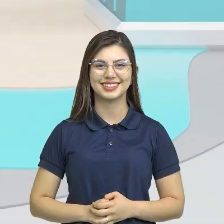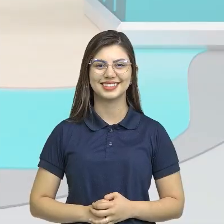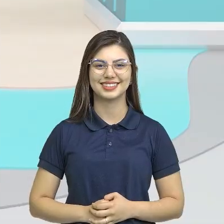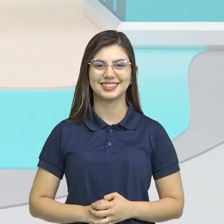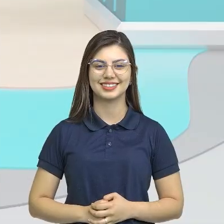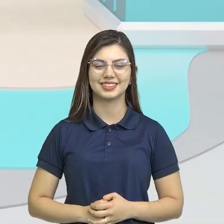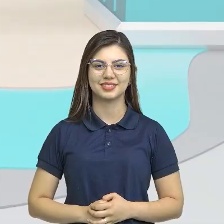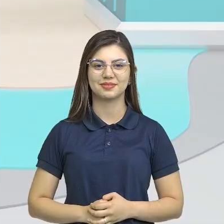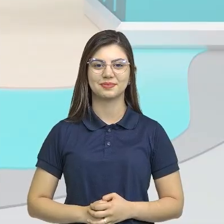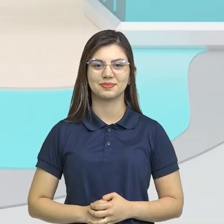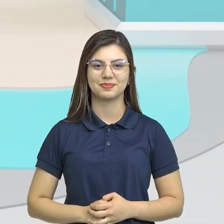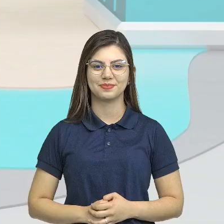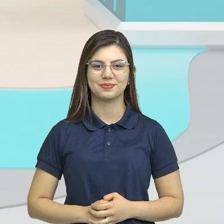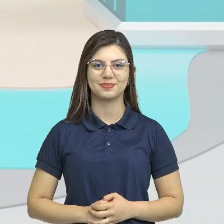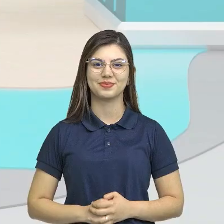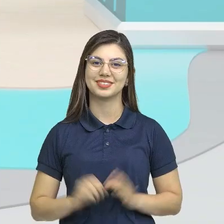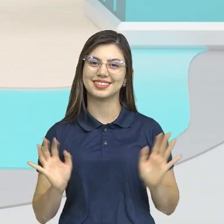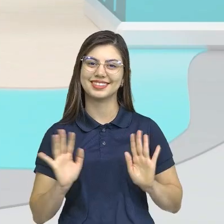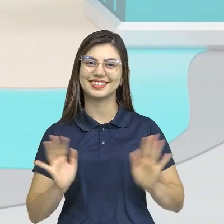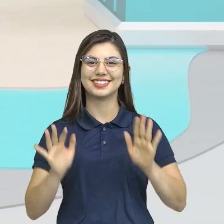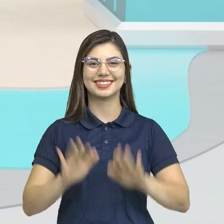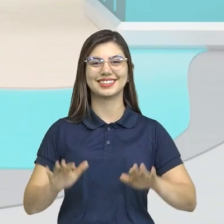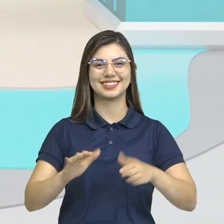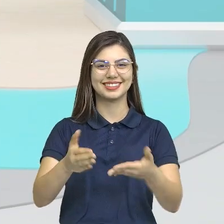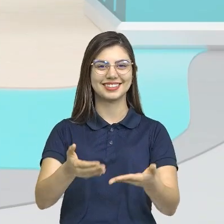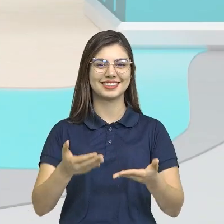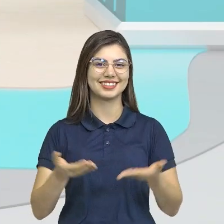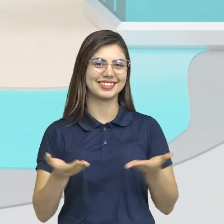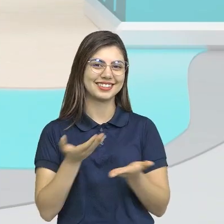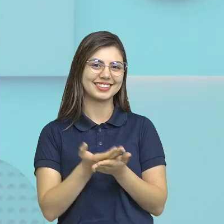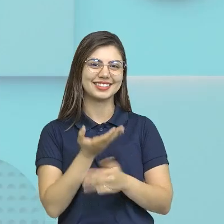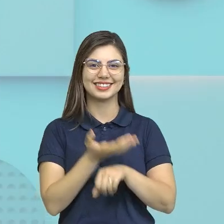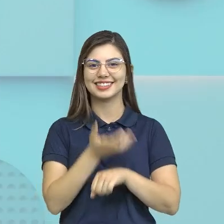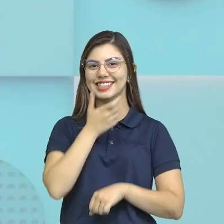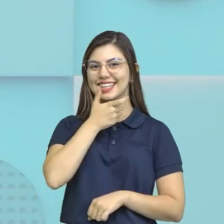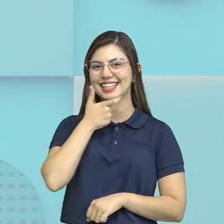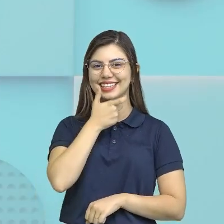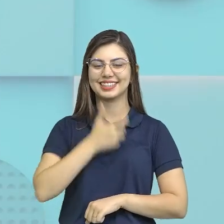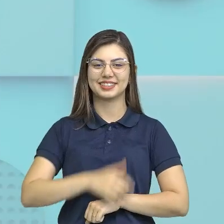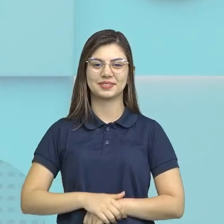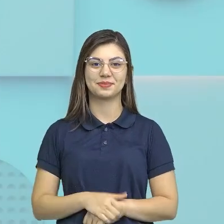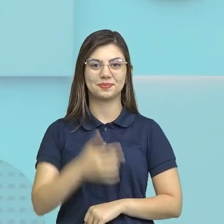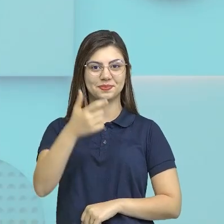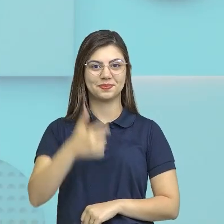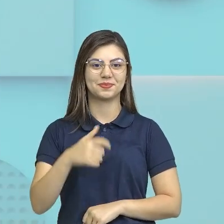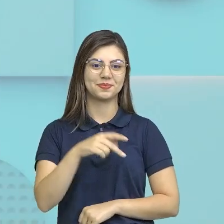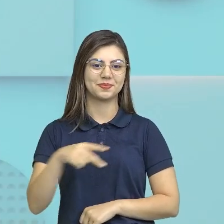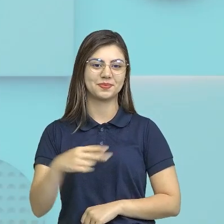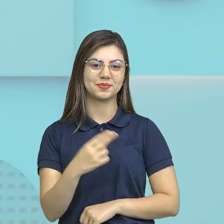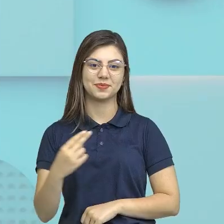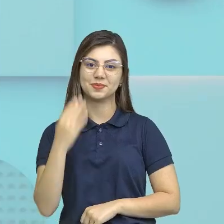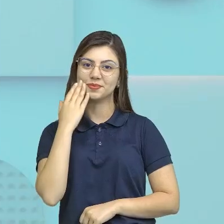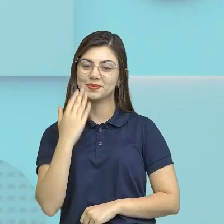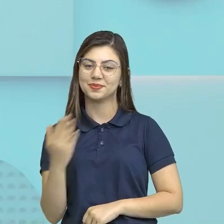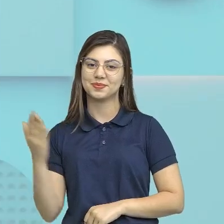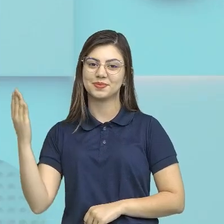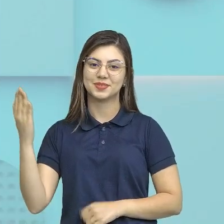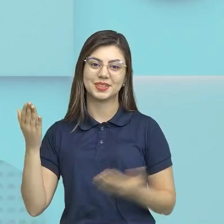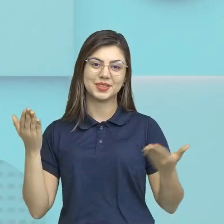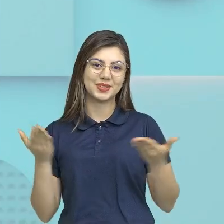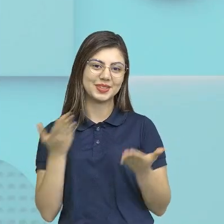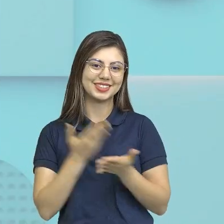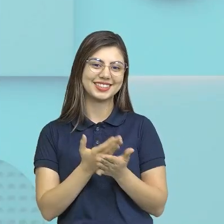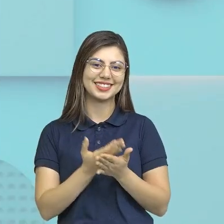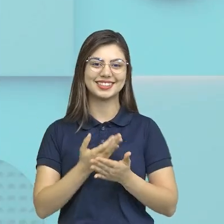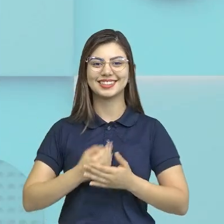Hello students, teachers, welcome! Bem-vindos à nossa aula de língua inglesa. Eu sou o professor Ademir Ribeiro e nós vamos junto aí para a nossa aula